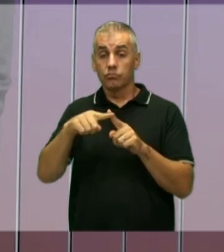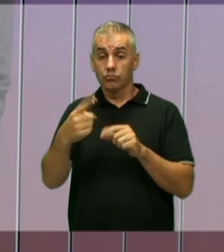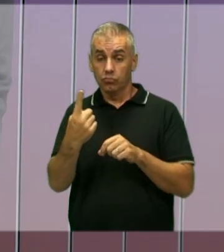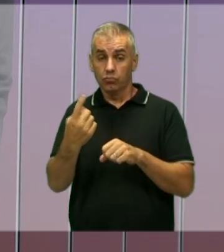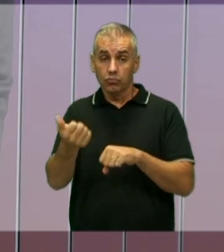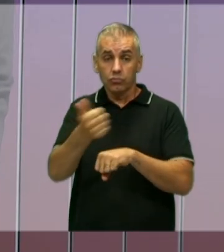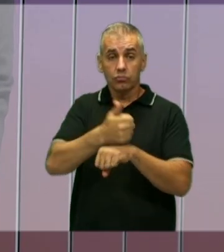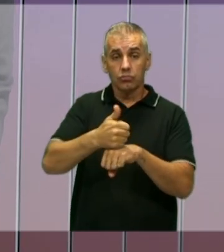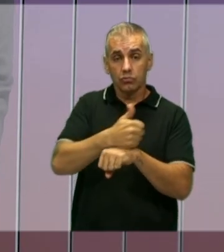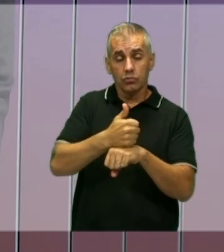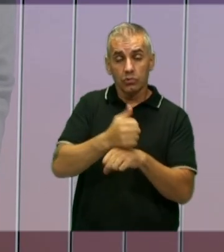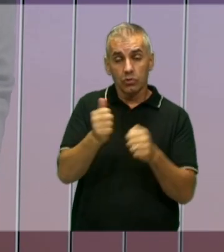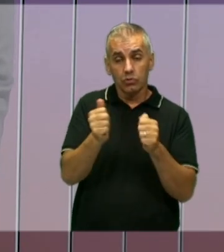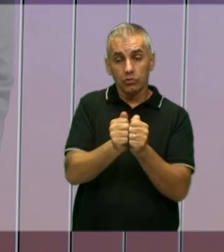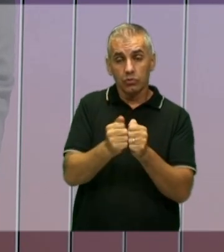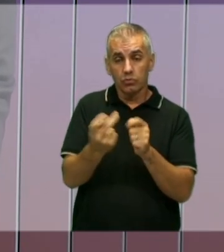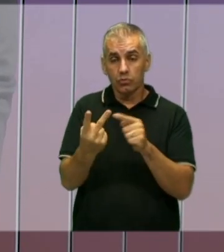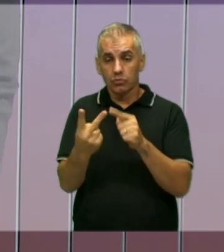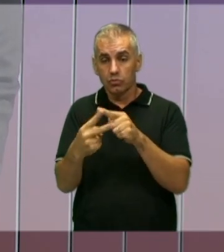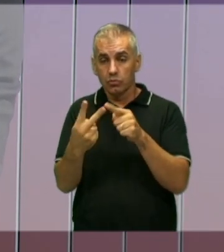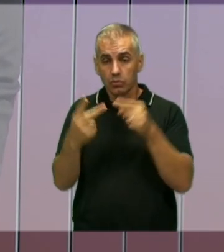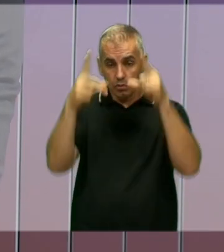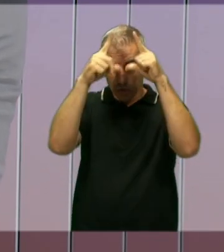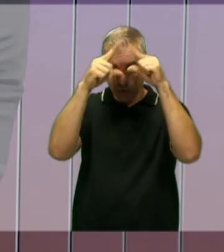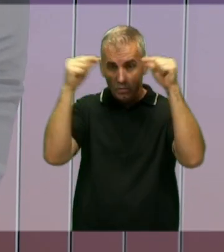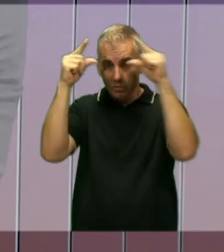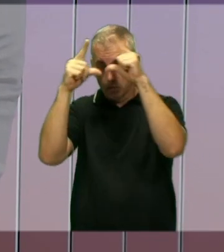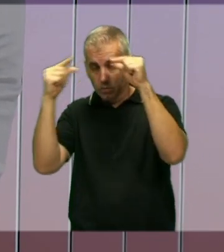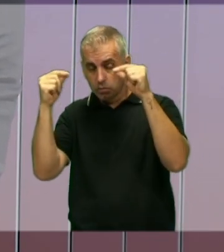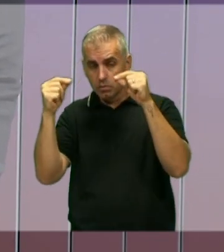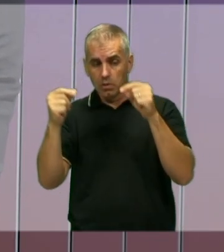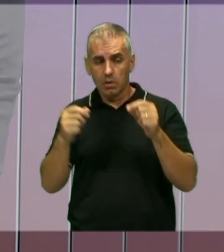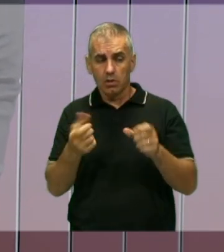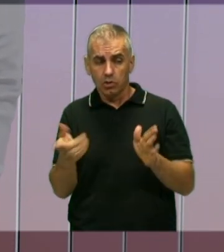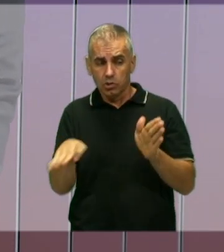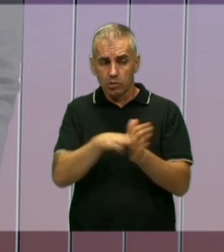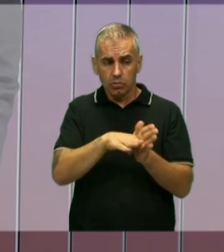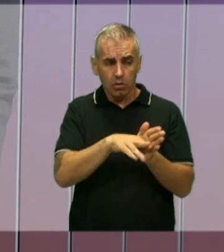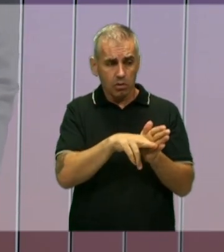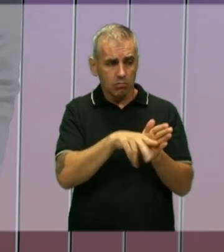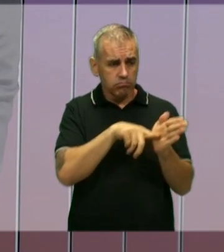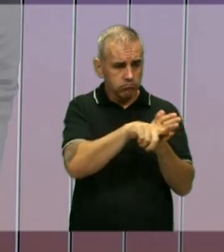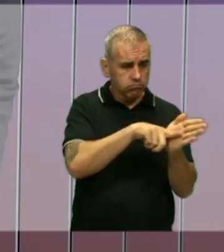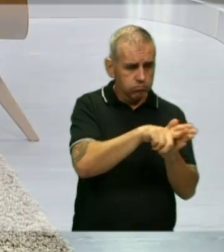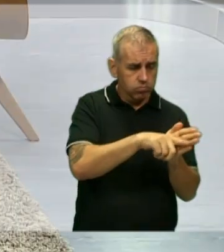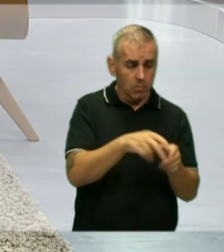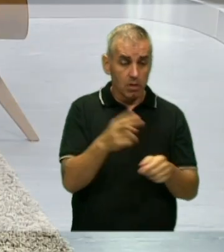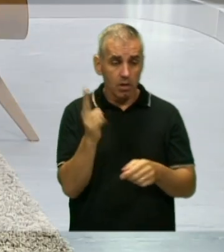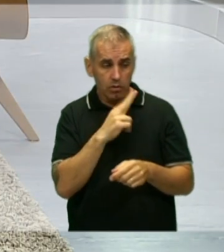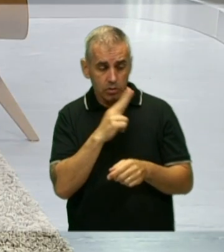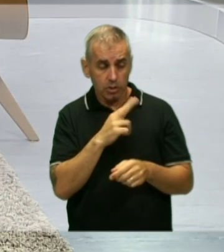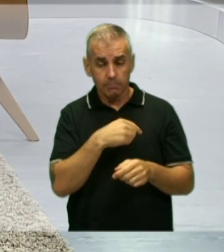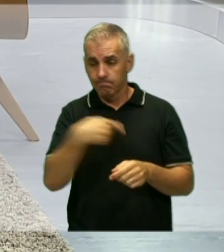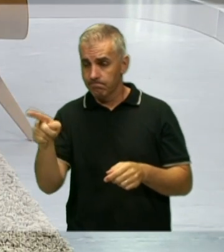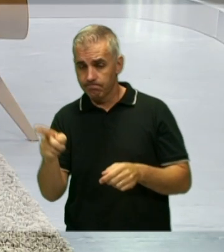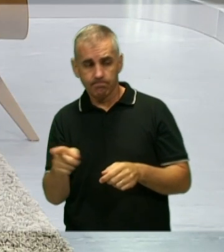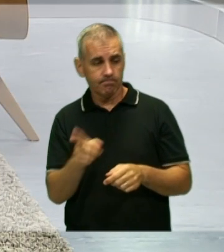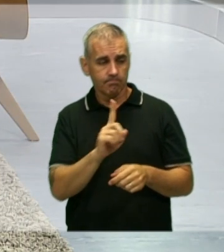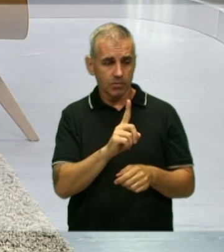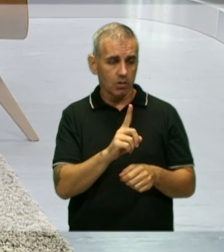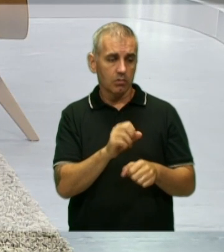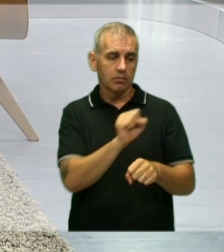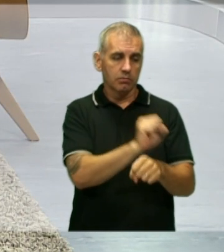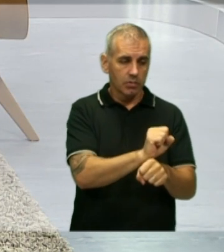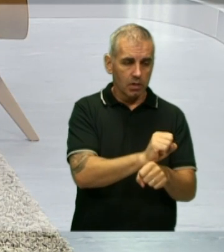para ficar ali e acelerar esse processo da triagem. Chegou, tria o paciente. É emergência? Entra. Não é emergência? Aguarda. Chegou o próximo? Tria